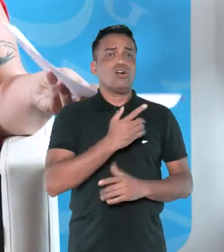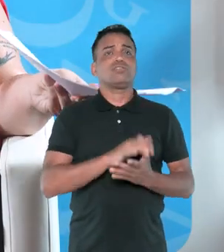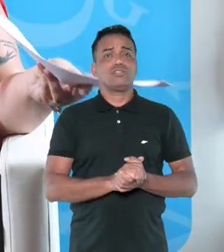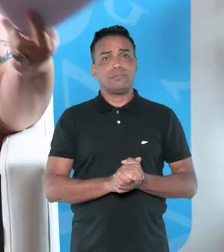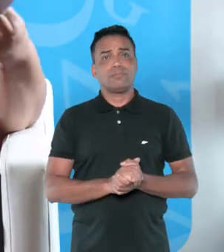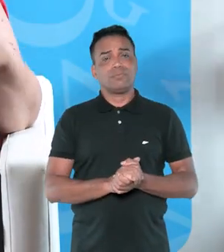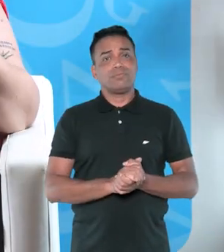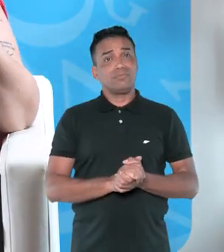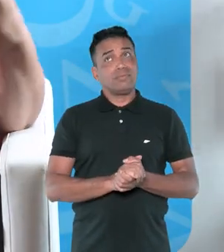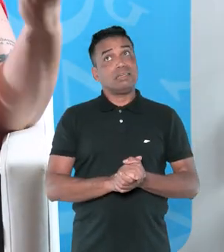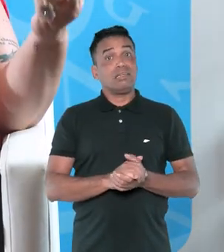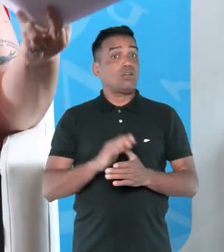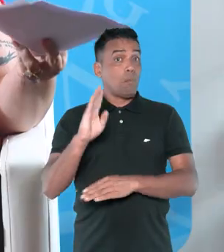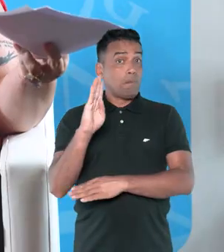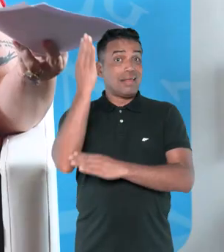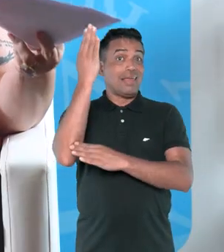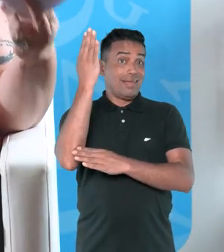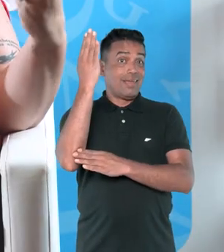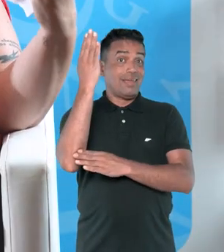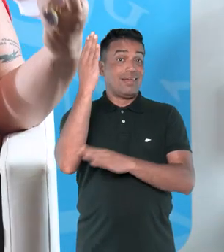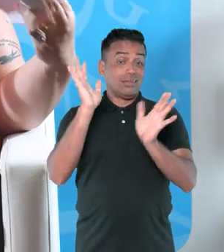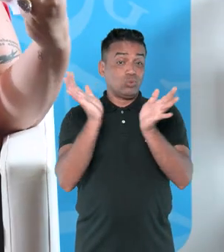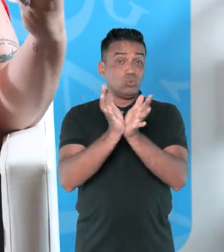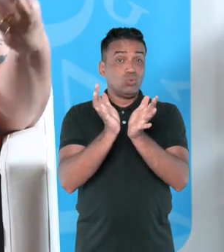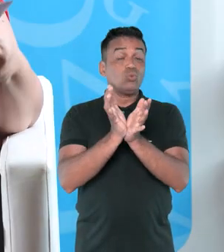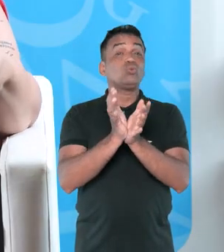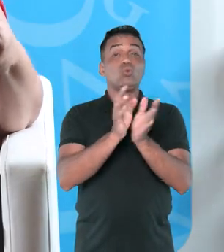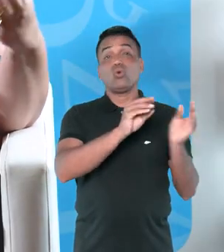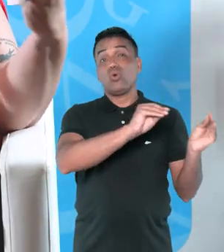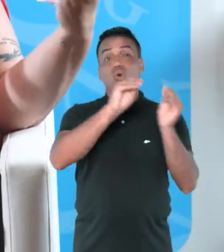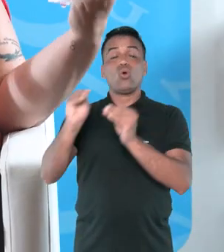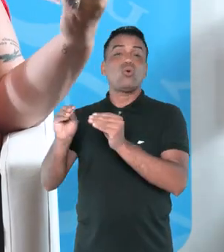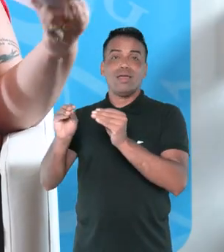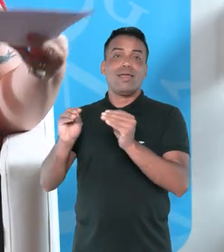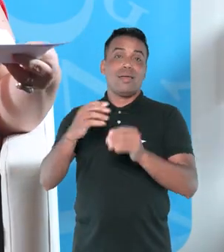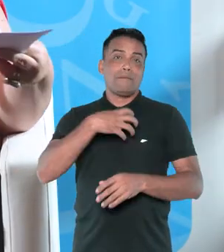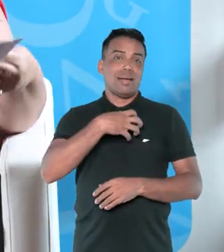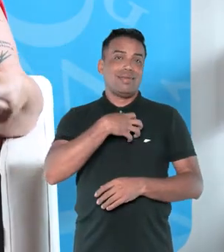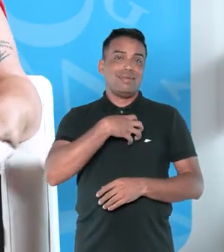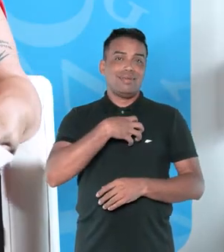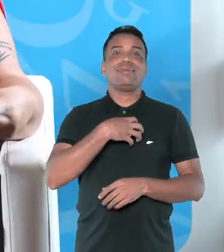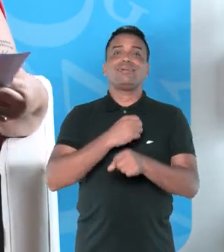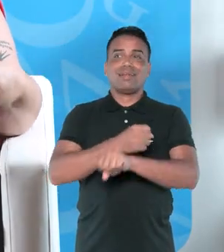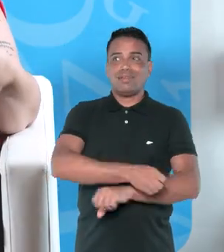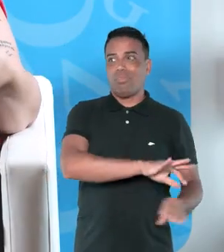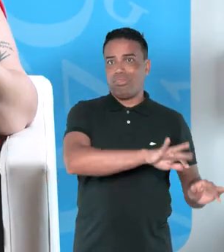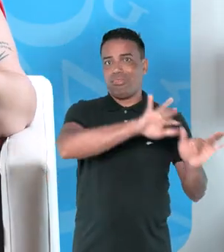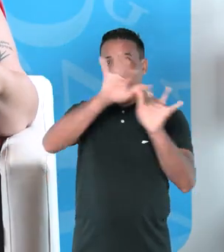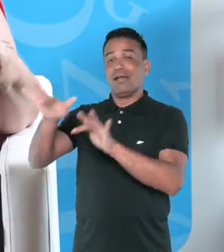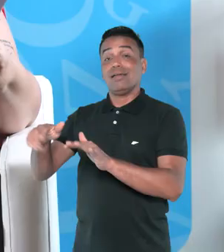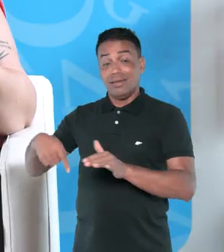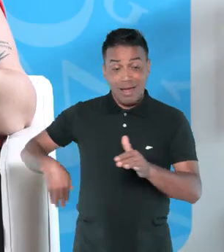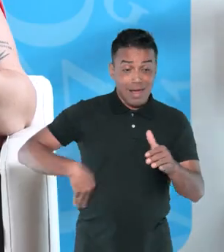veio toda da Bahia, trazida por escravizados. Os Tremembés iam até o mar, pegavam um